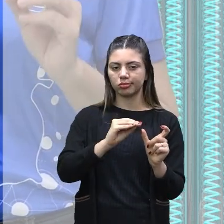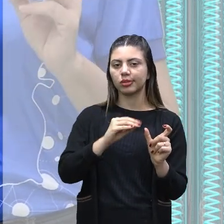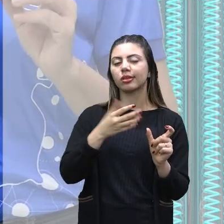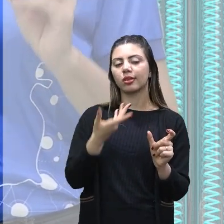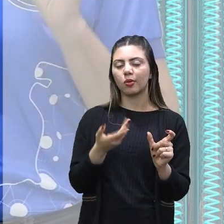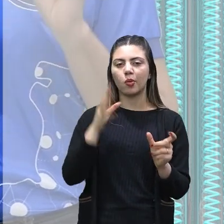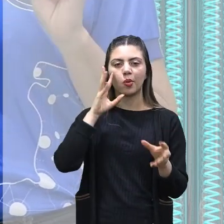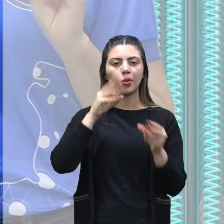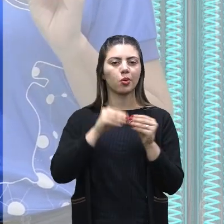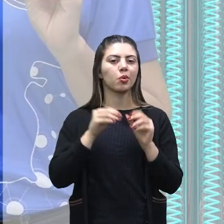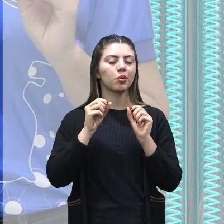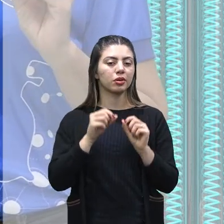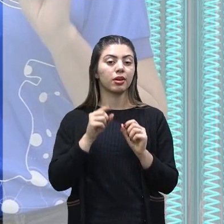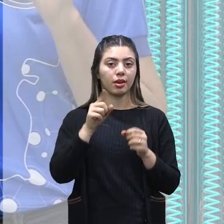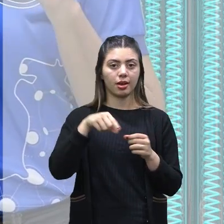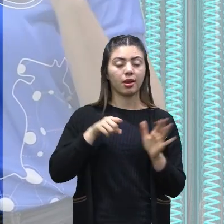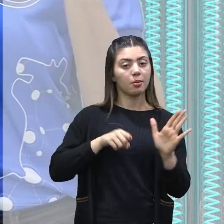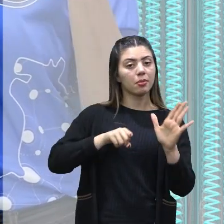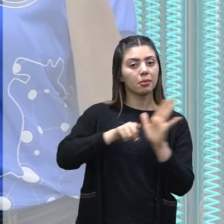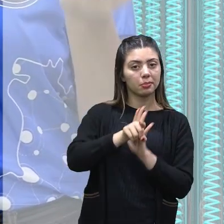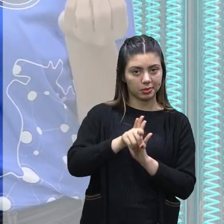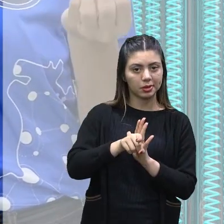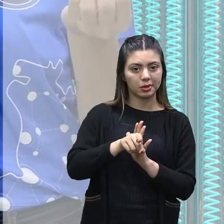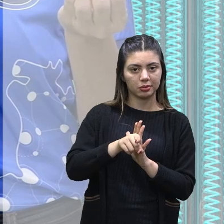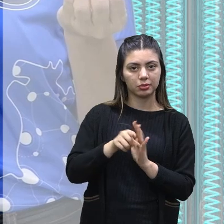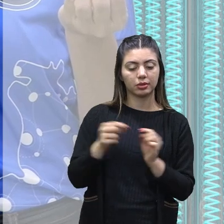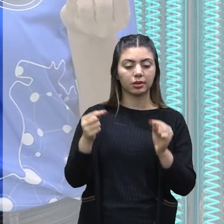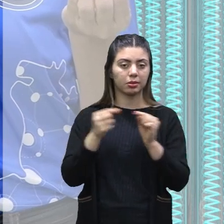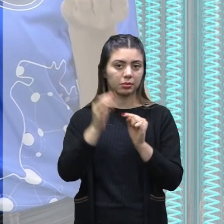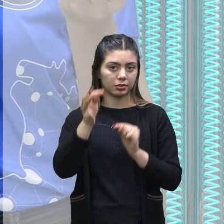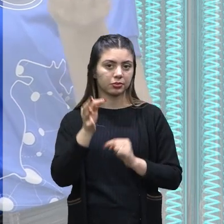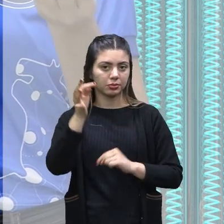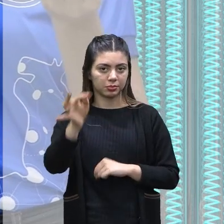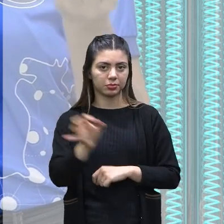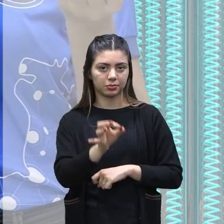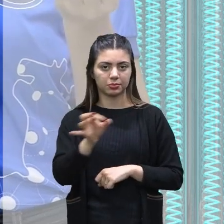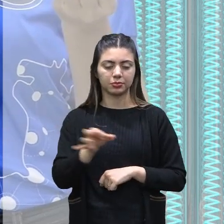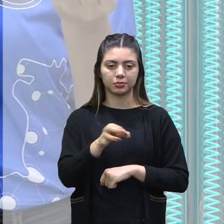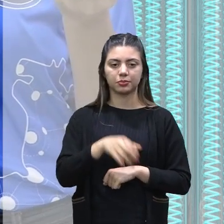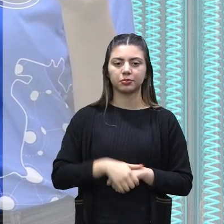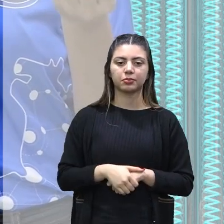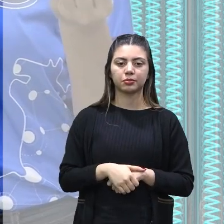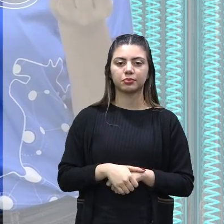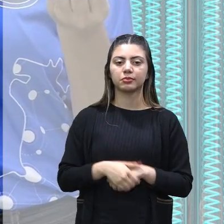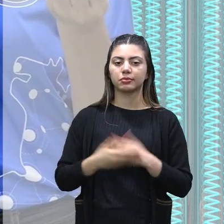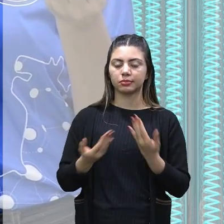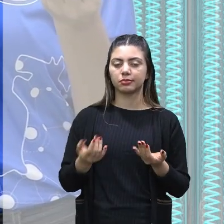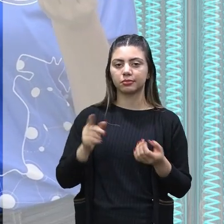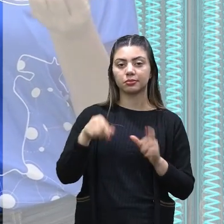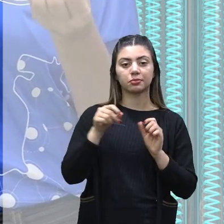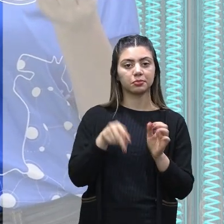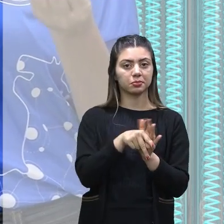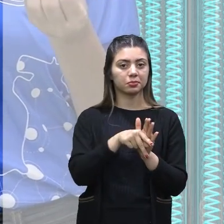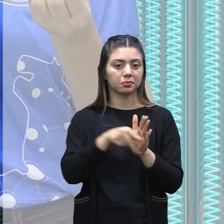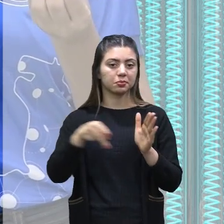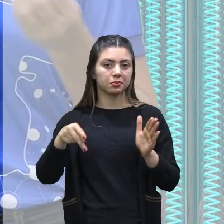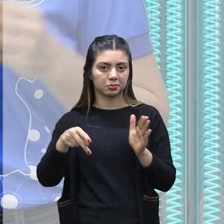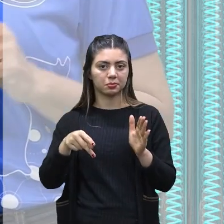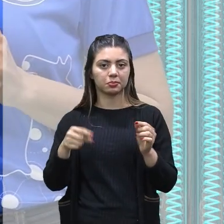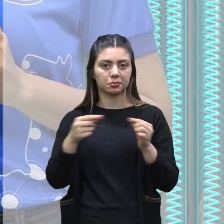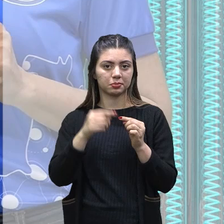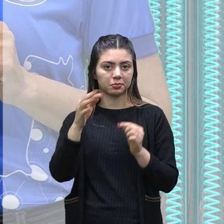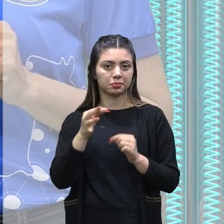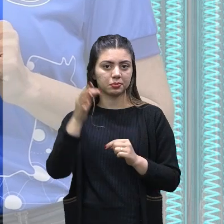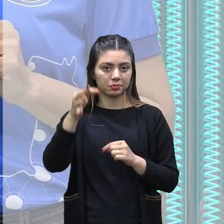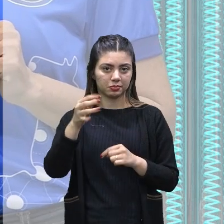minha frase, que a minha pergunta é sobre o futuro, né? Que no caso a frase é sobre o futuro e é uma